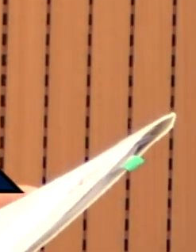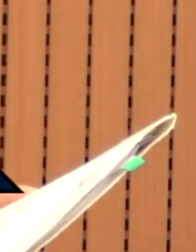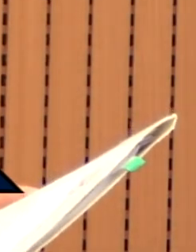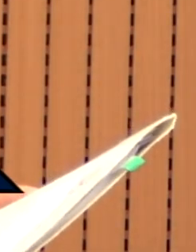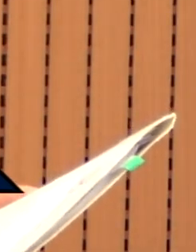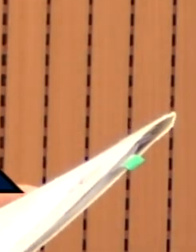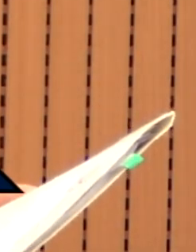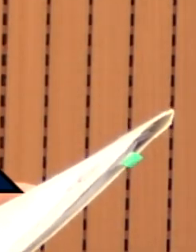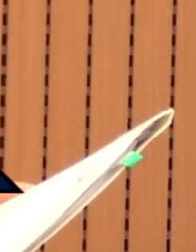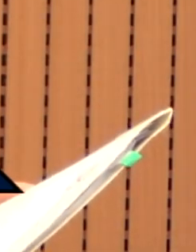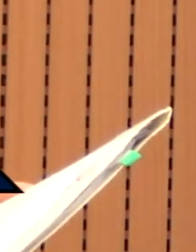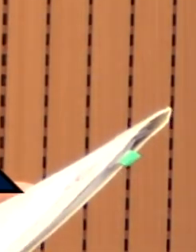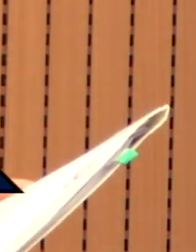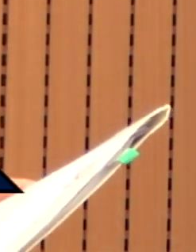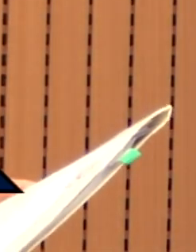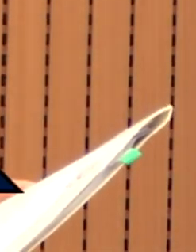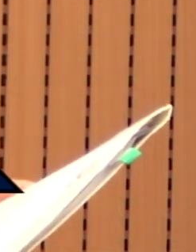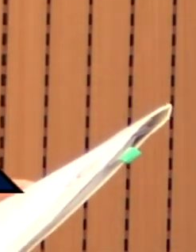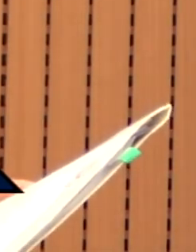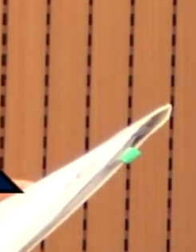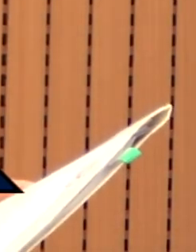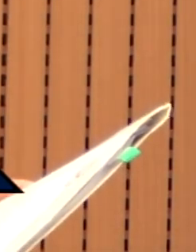altera o artigo 4º da Lei